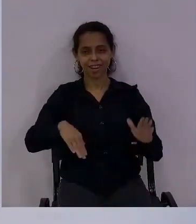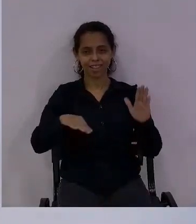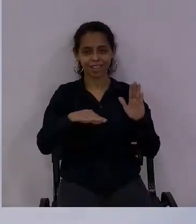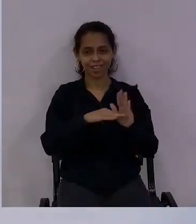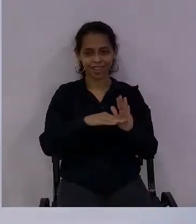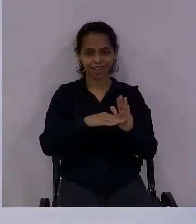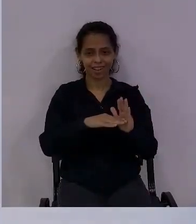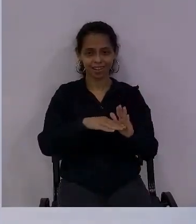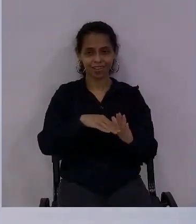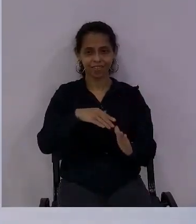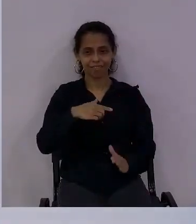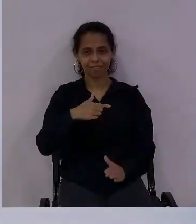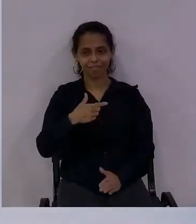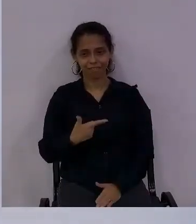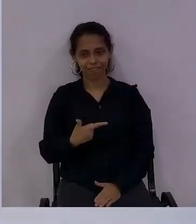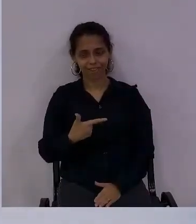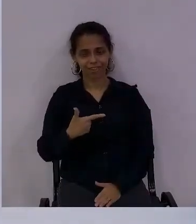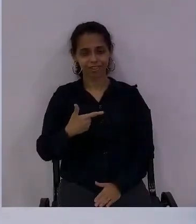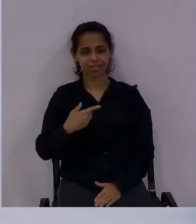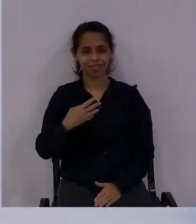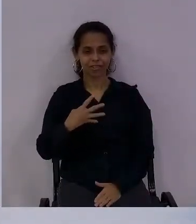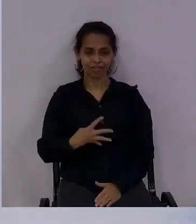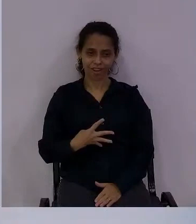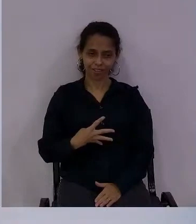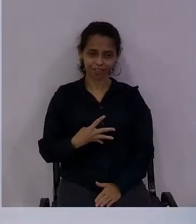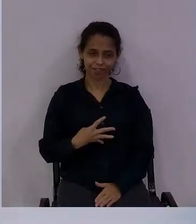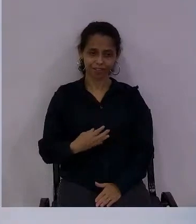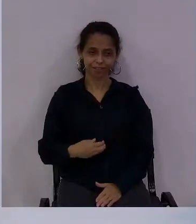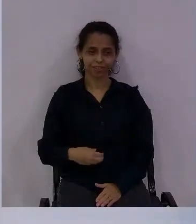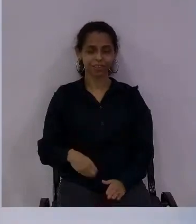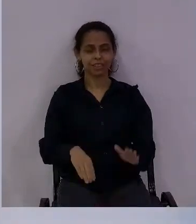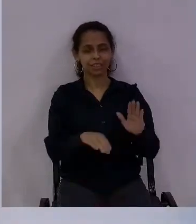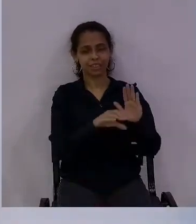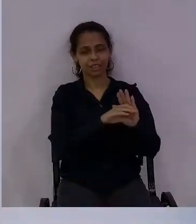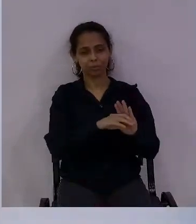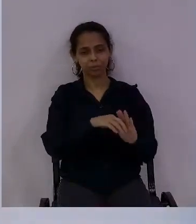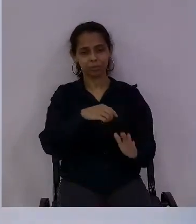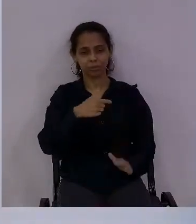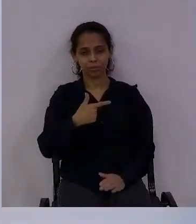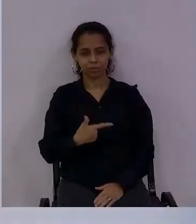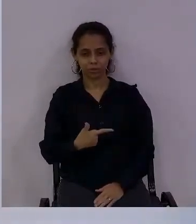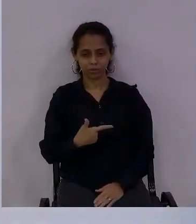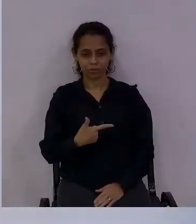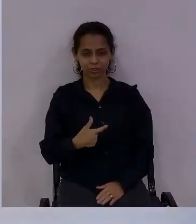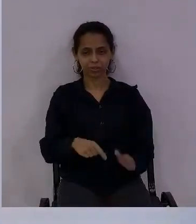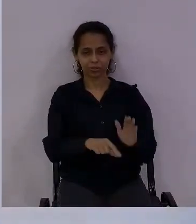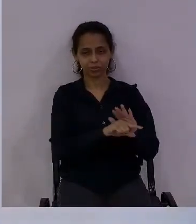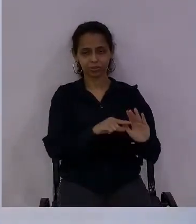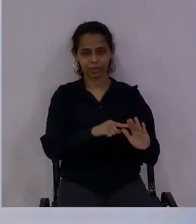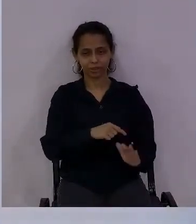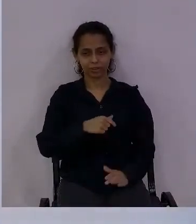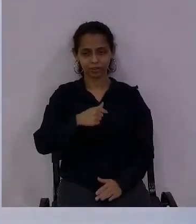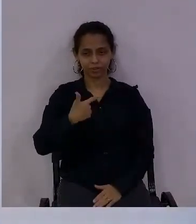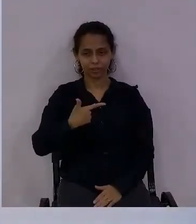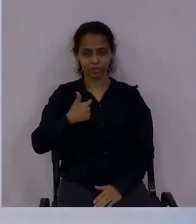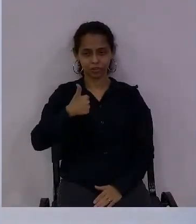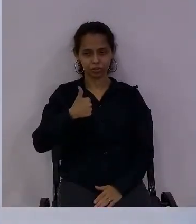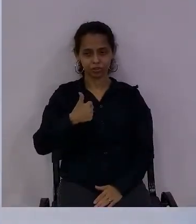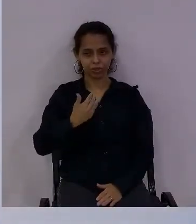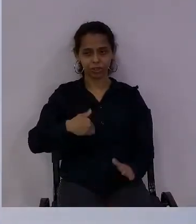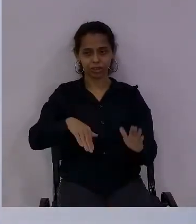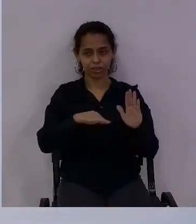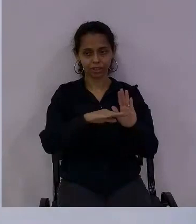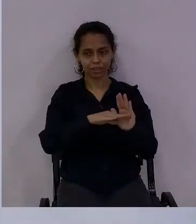24. Evangelho de Lucas, capítulo 2, do verso 21 ao verso 24. Nós temos